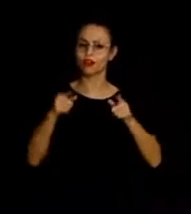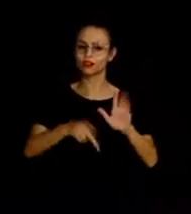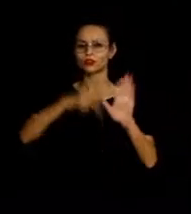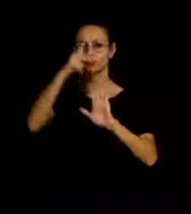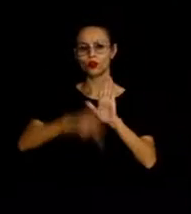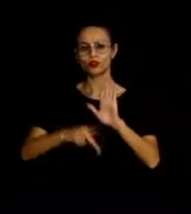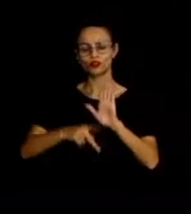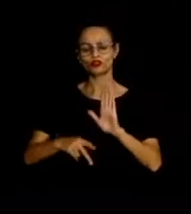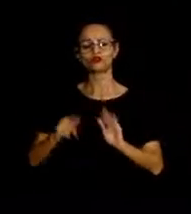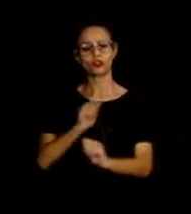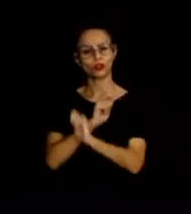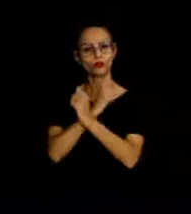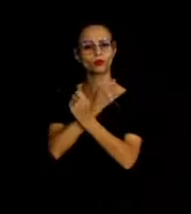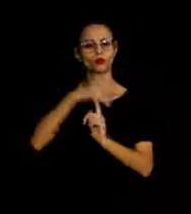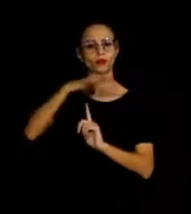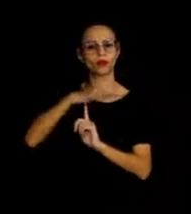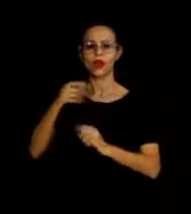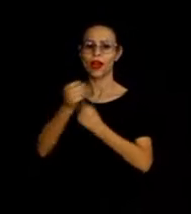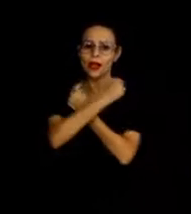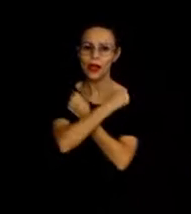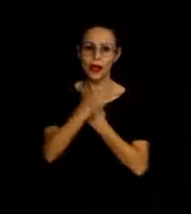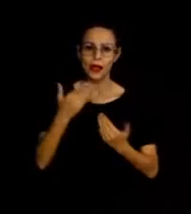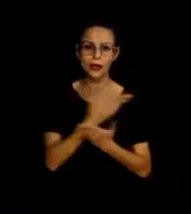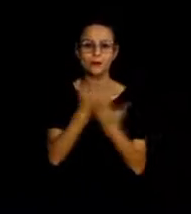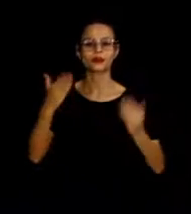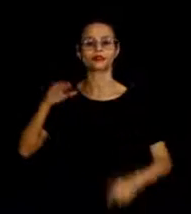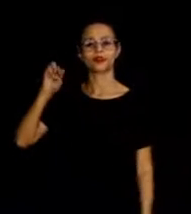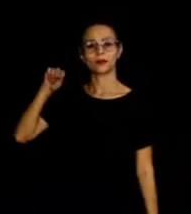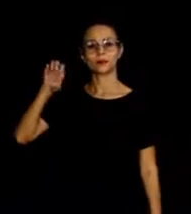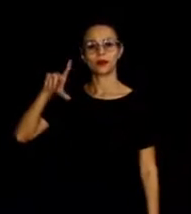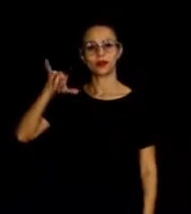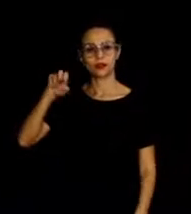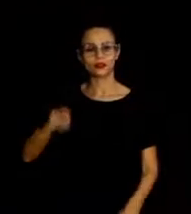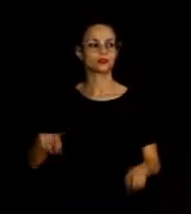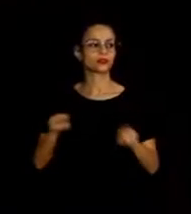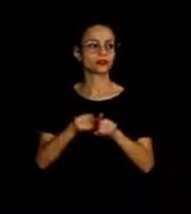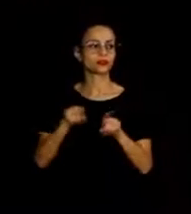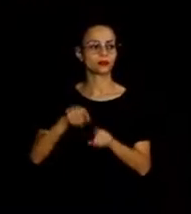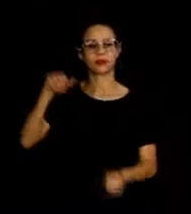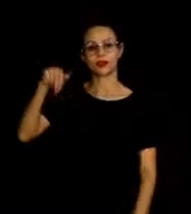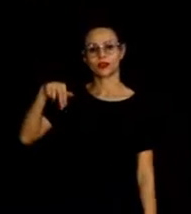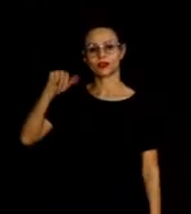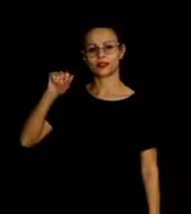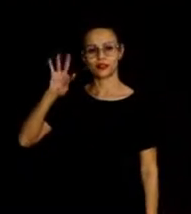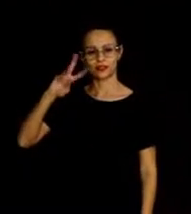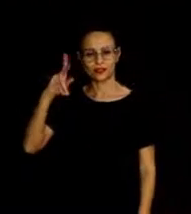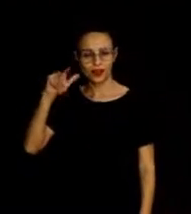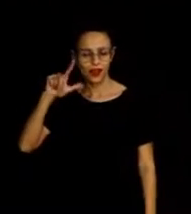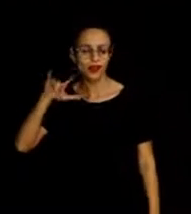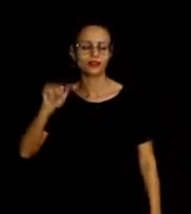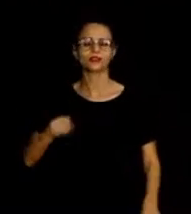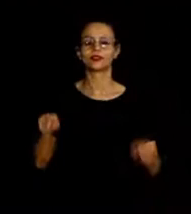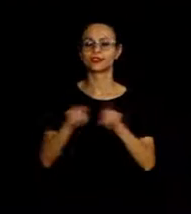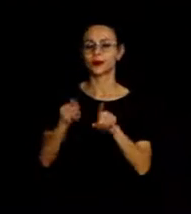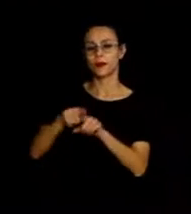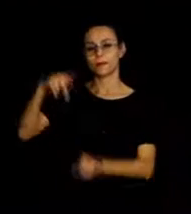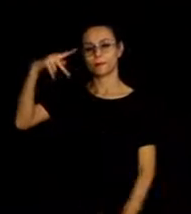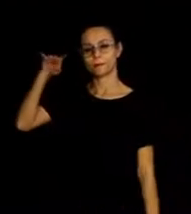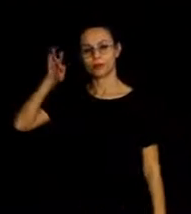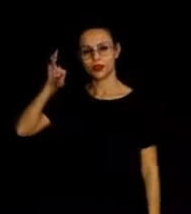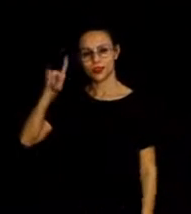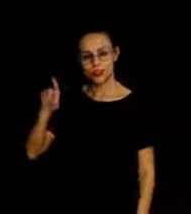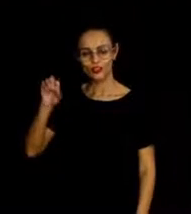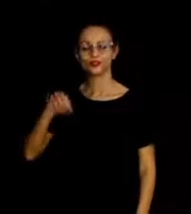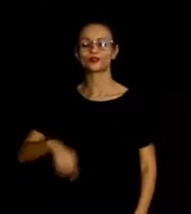projeto o qpr eu vou mandar um abraço aí para Melissa para Natali para o Rafael de Souza o Marques Pedro